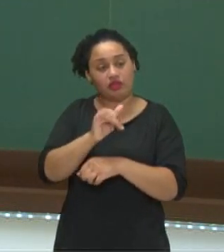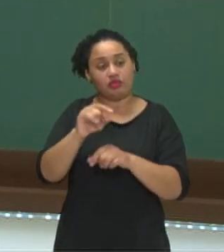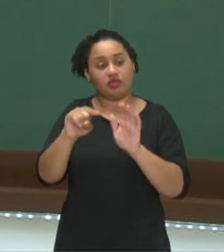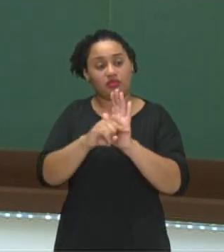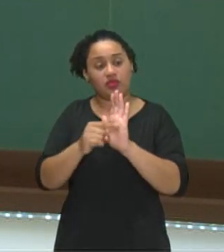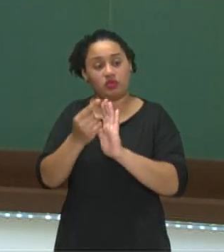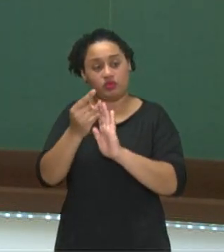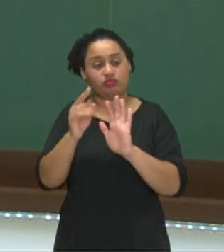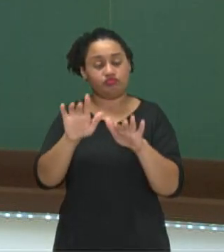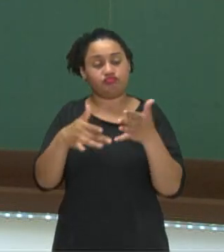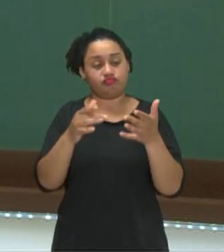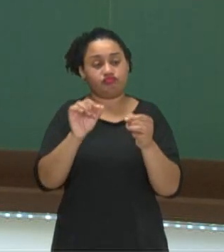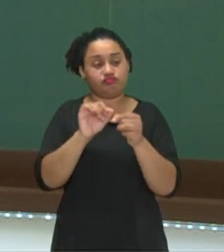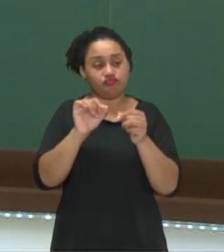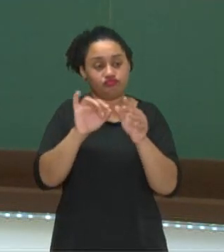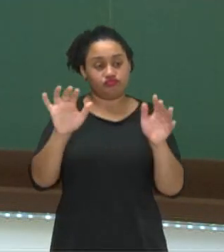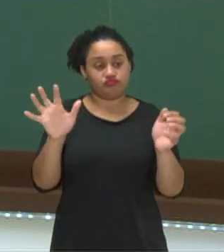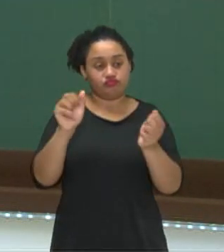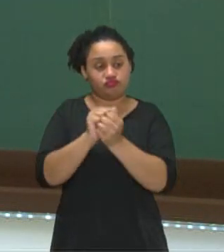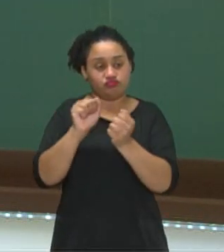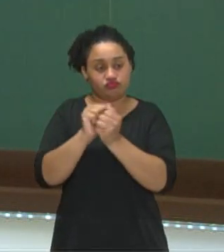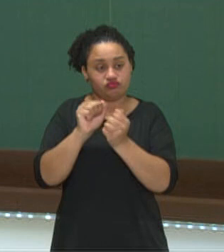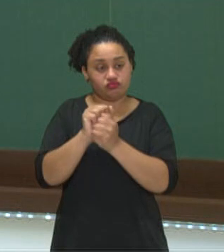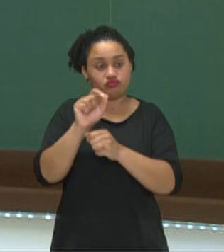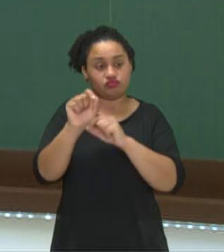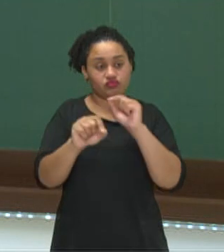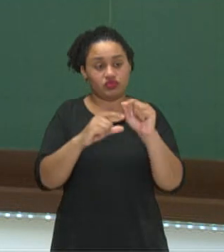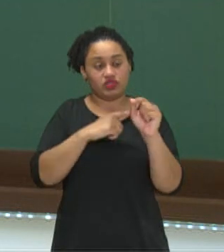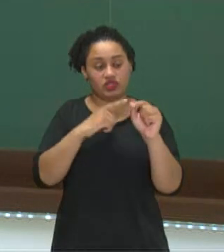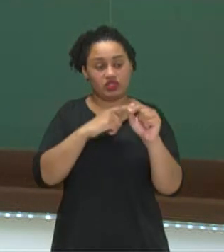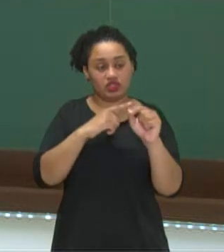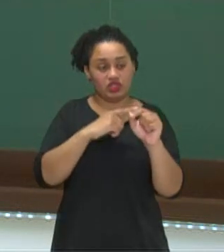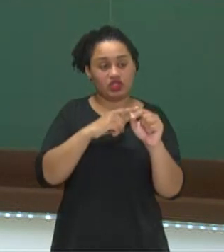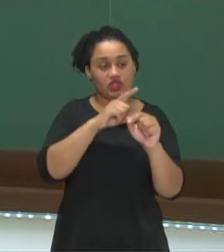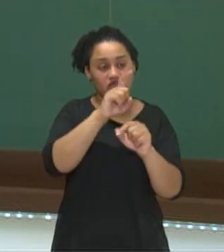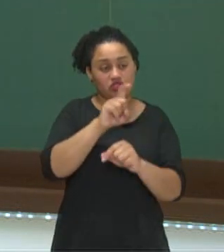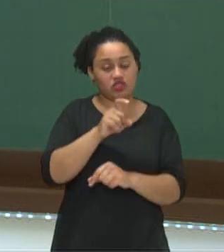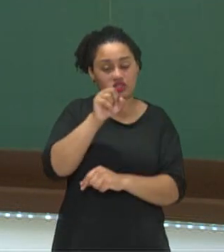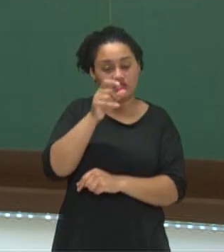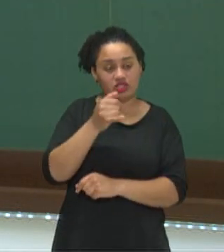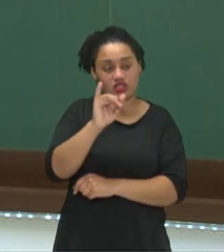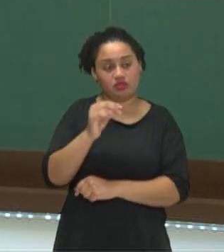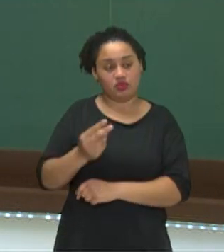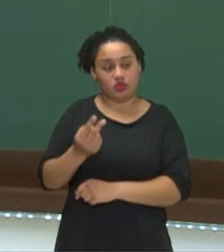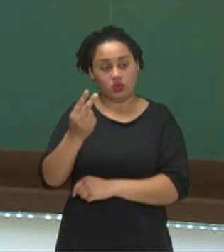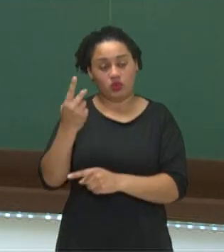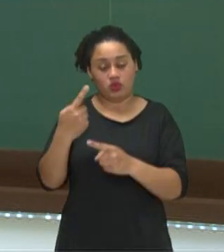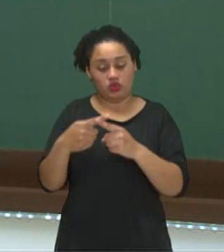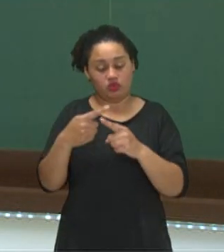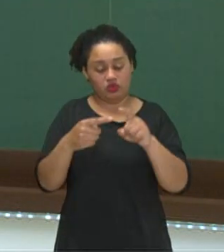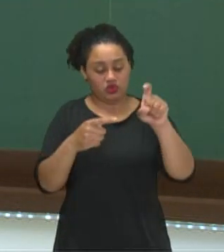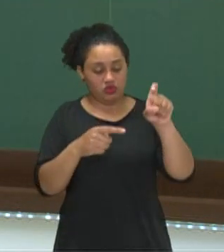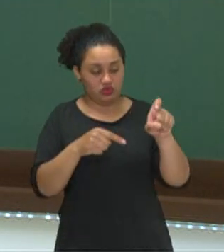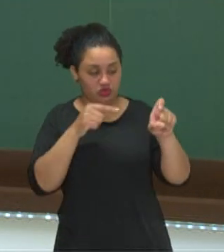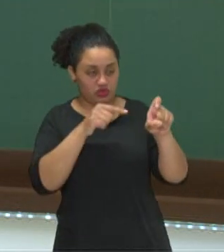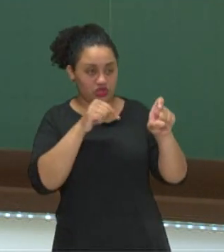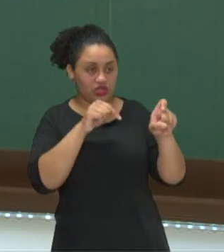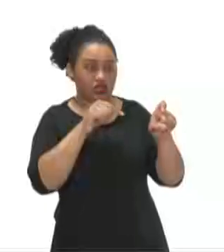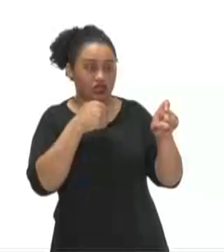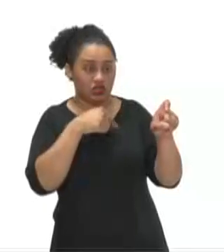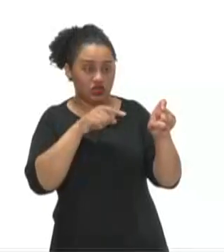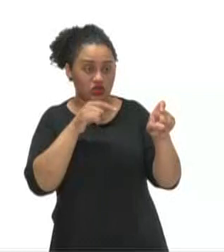Y-1. Então, quando eu vou fazer a junção aqui, eu vou ter X, Y, 2. Por quê? O X é